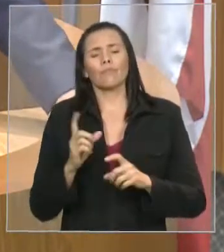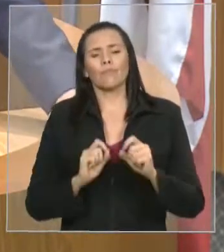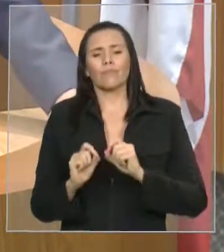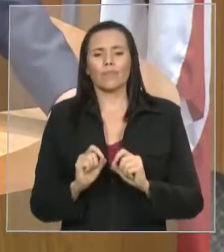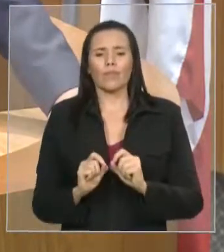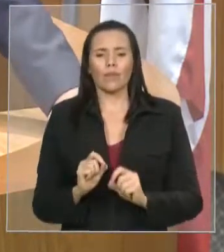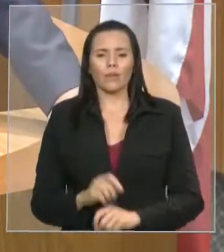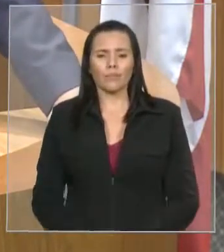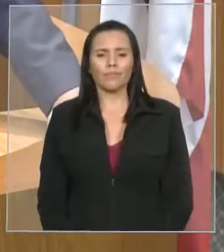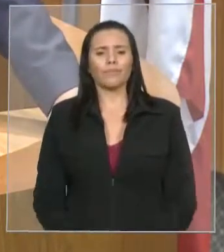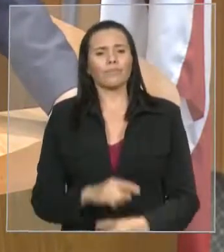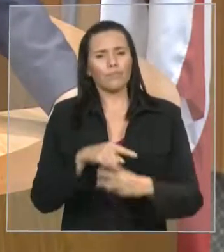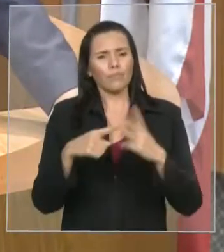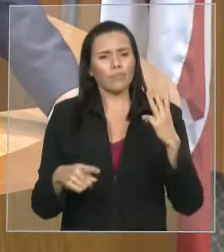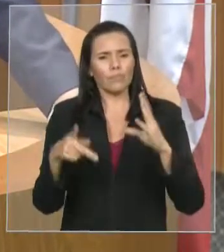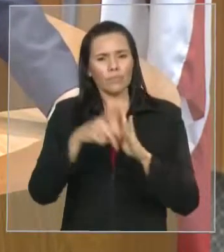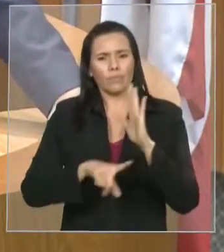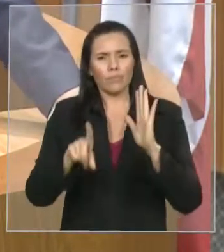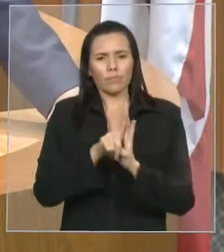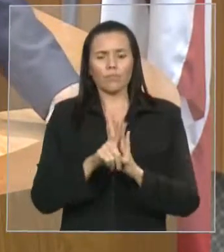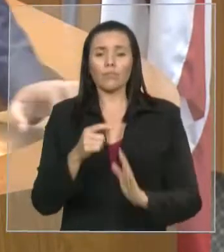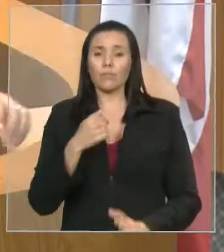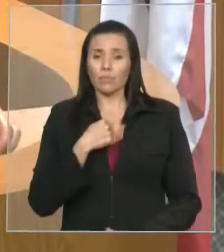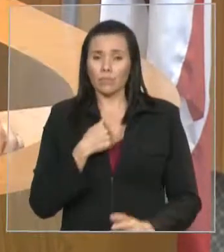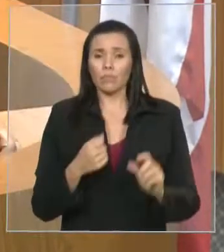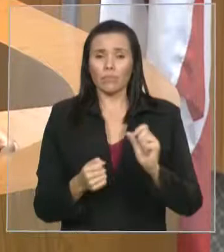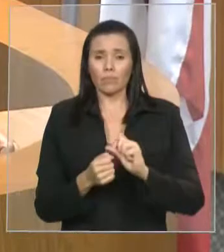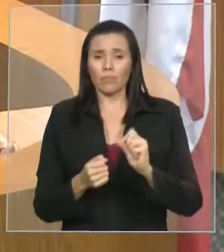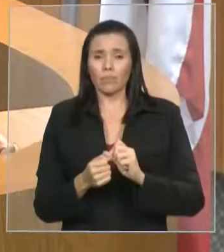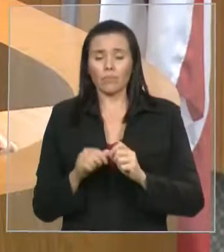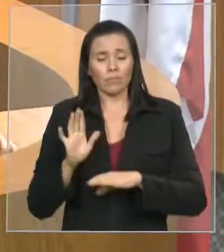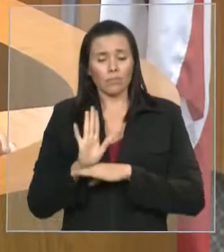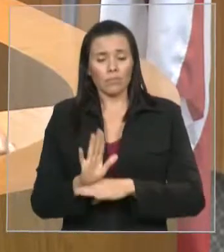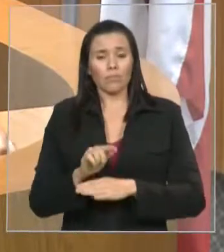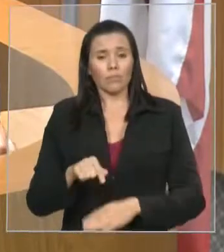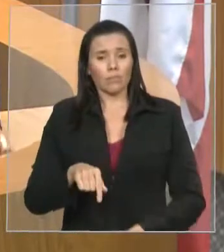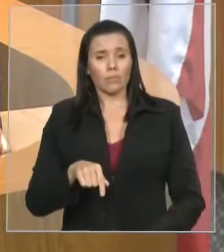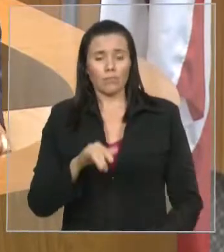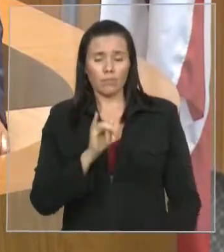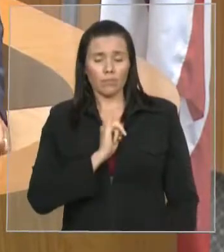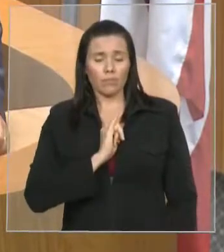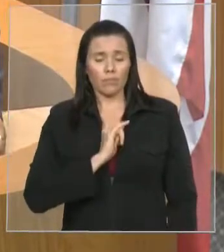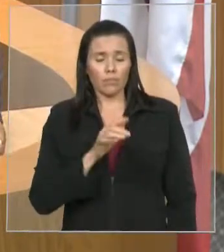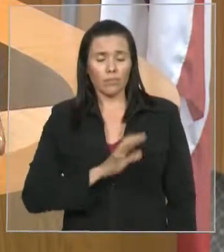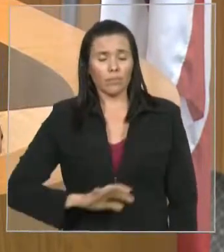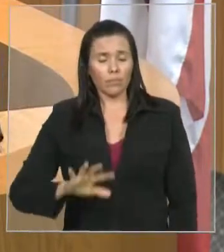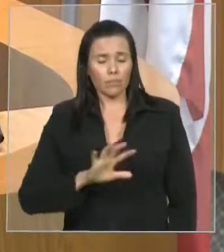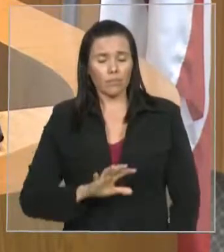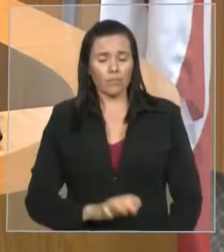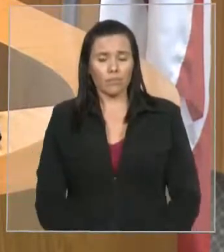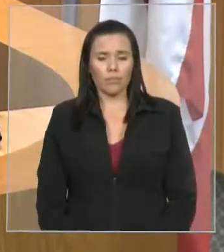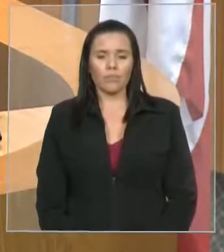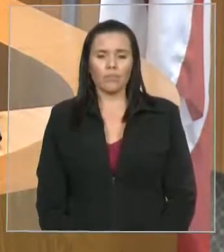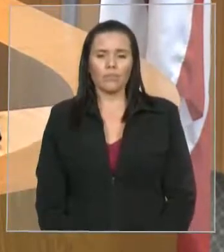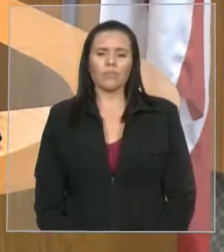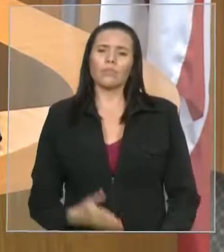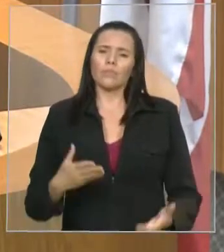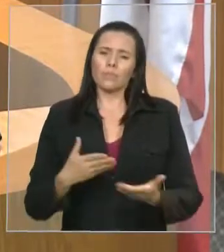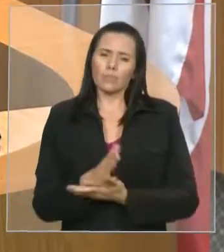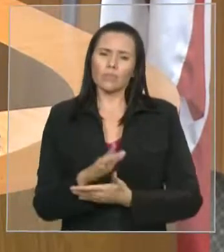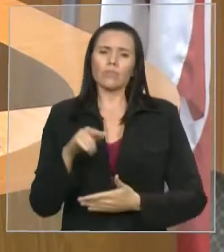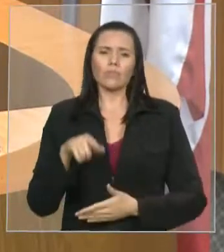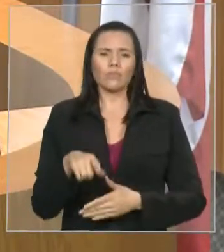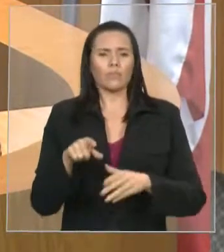que três projetos de lei de minha autoria foram aprovados há algumas semanas